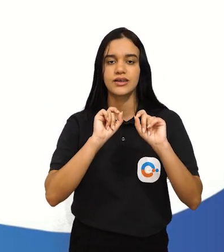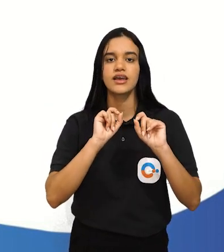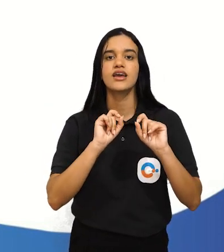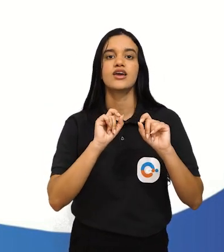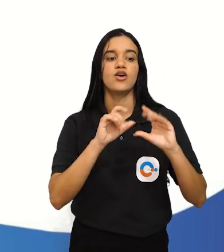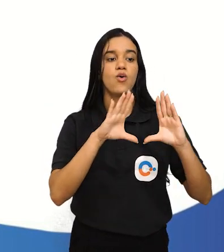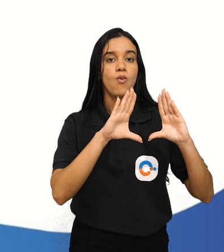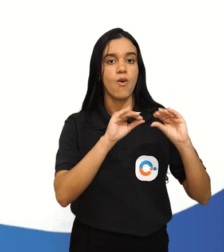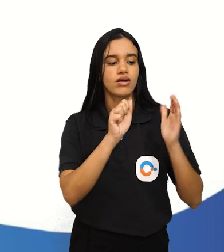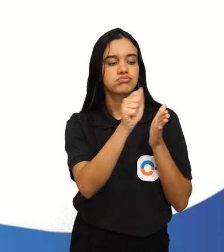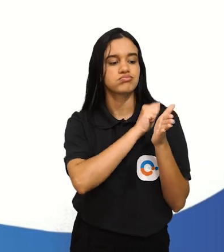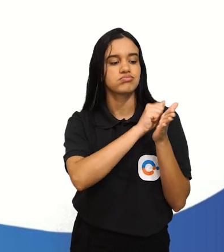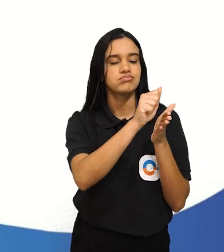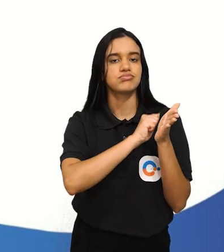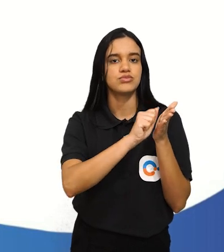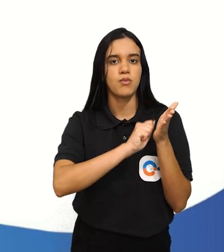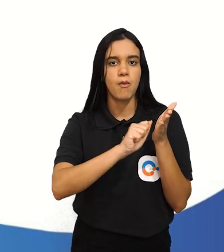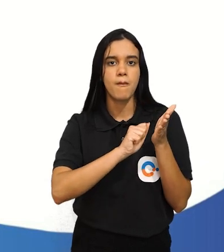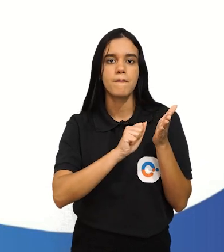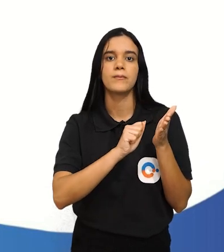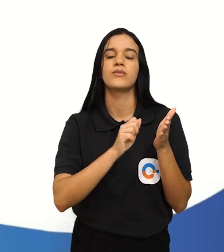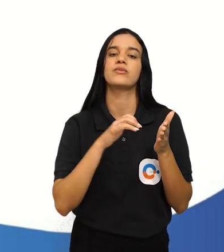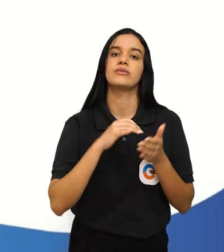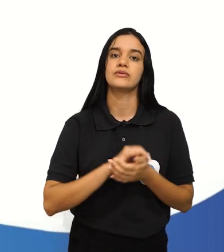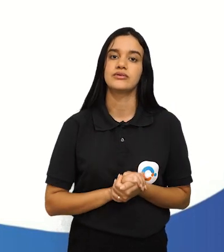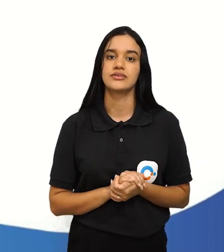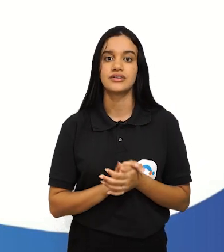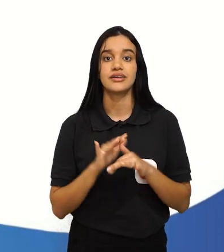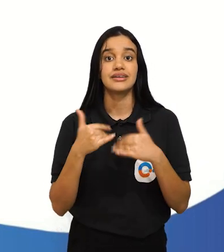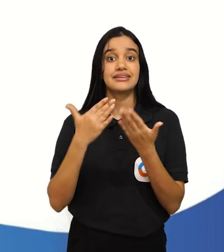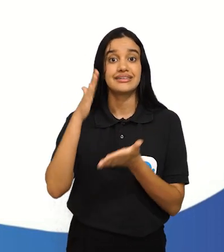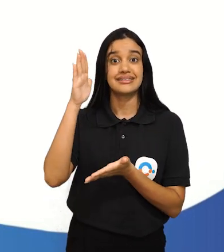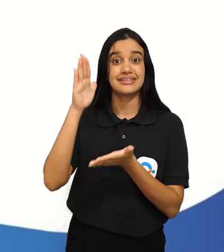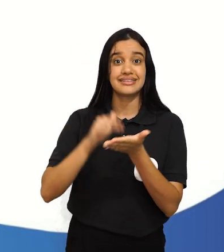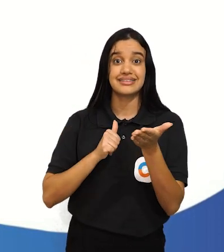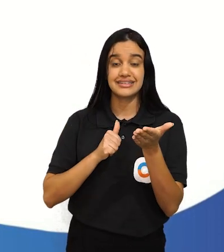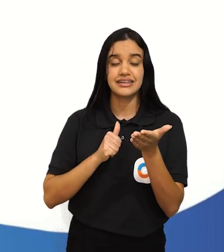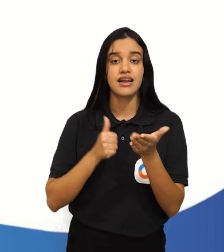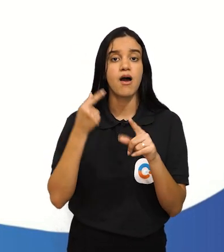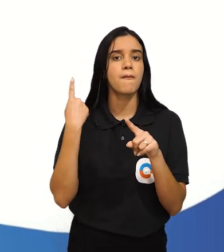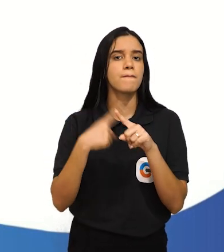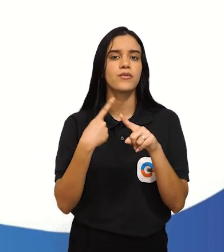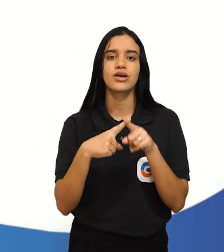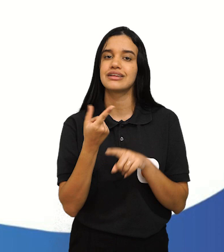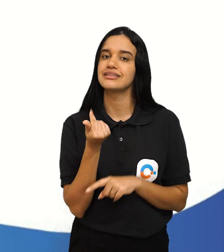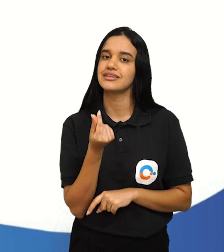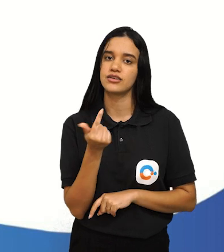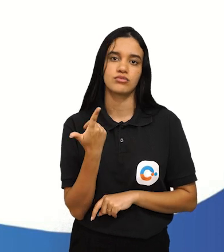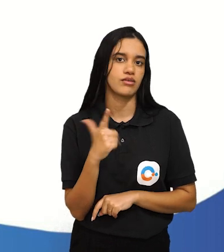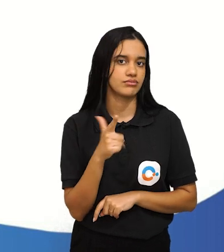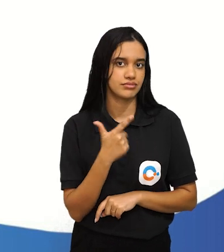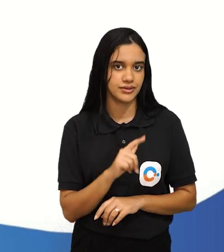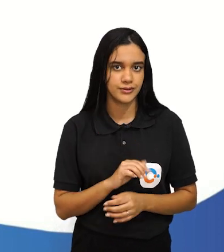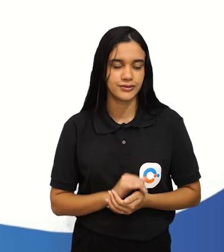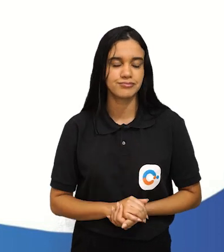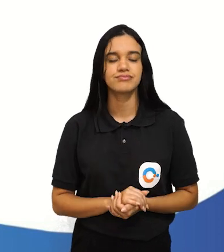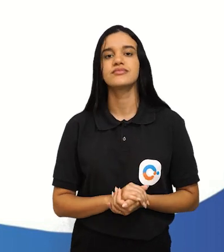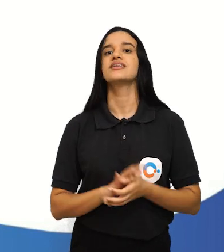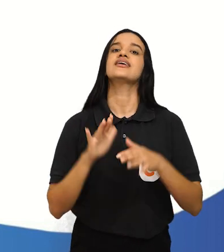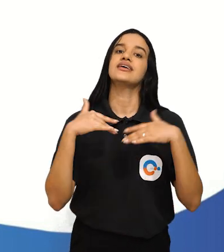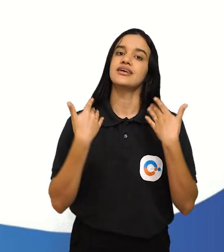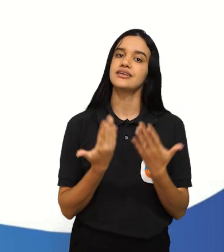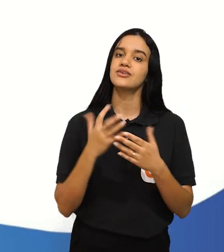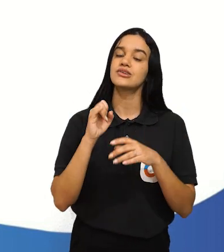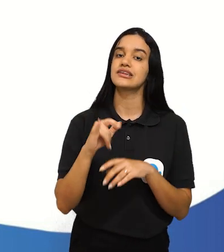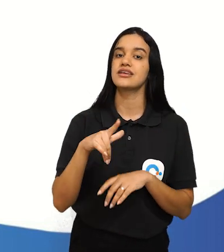o produto que ele precisou retirar da da compra né porque ele não tinha dinheiro suficiente então se